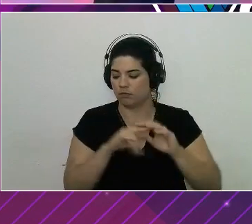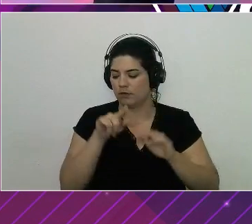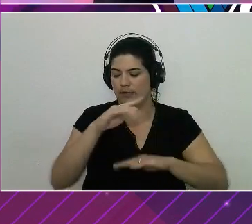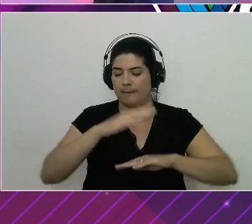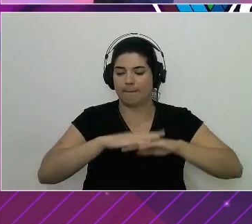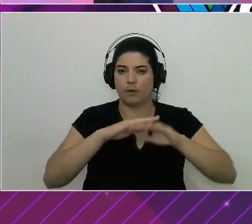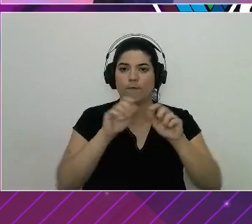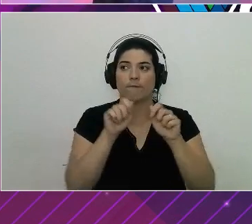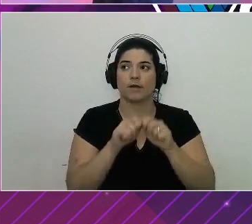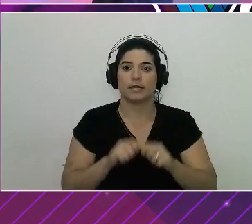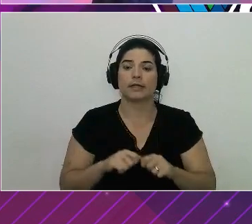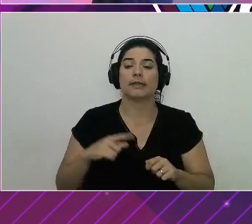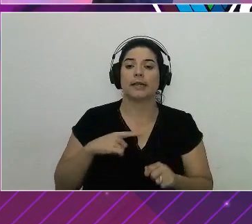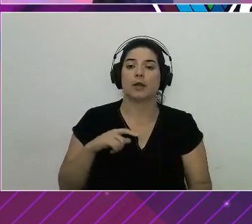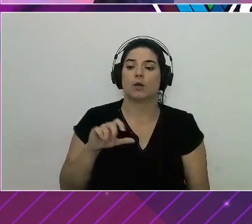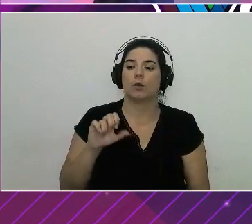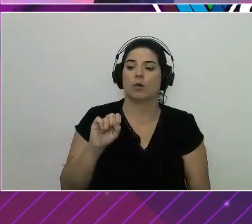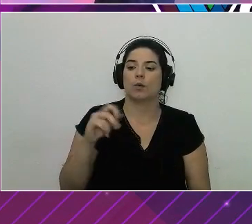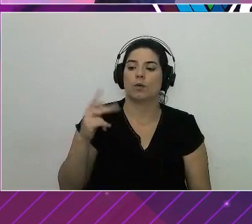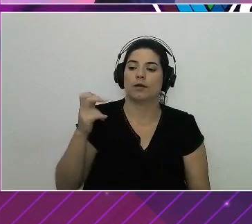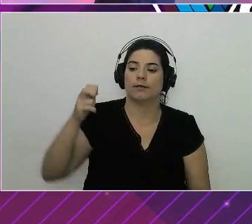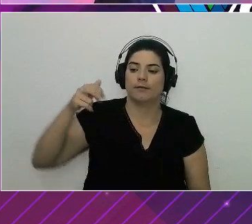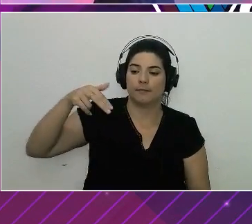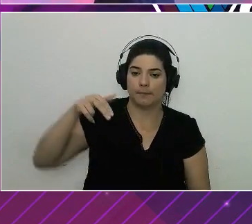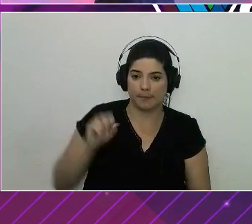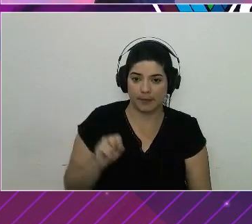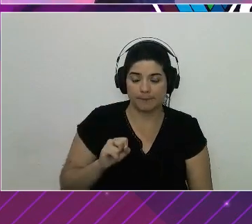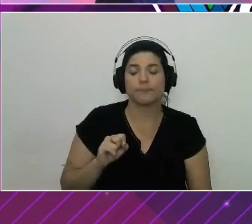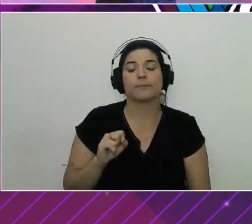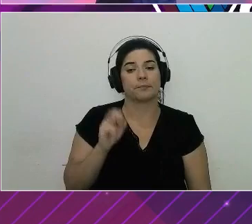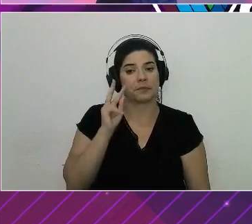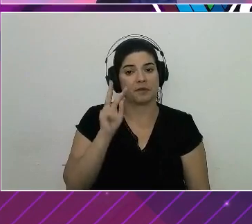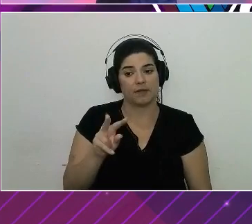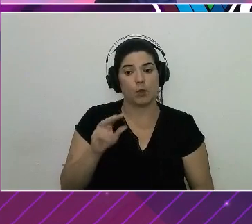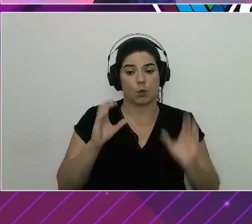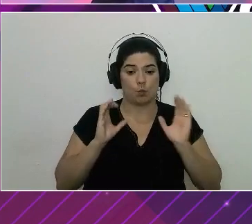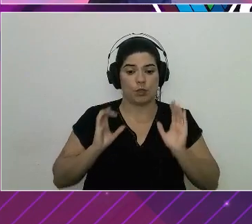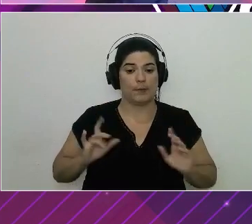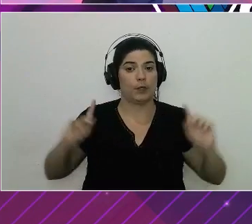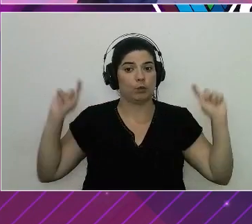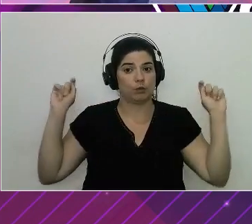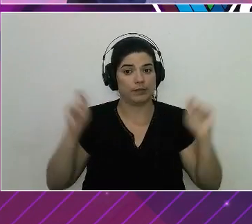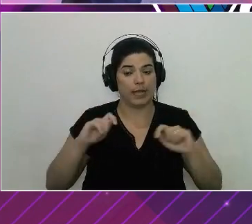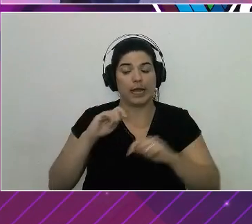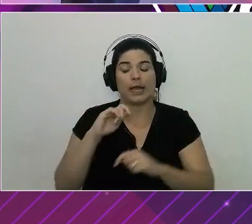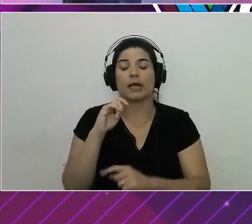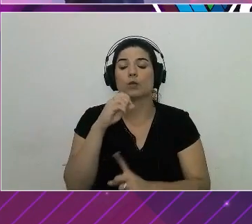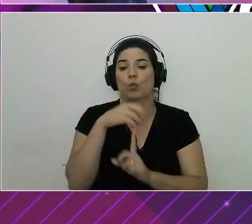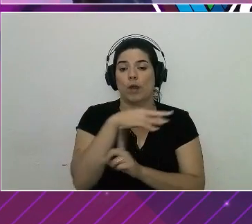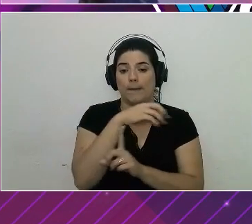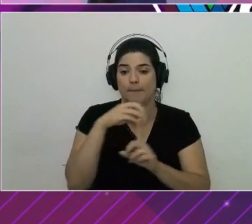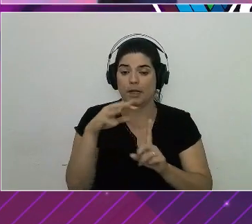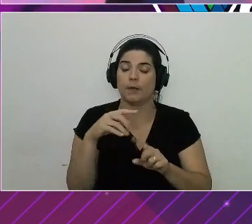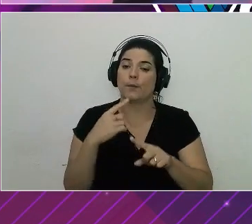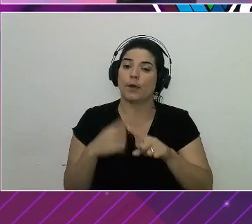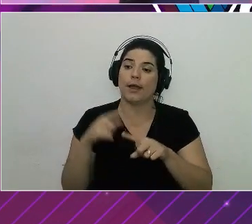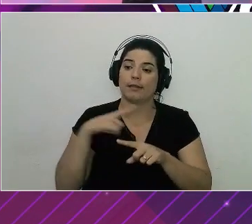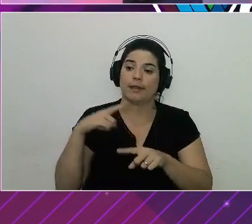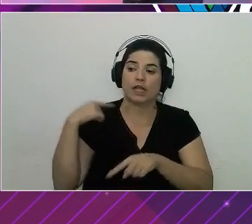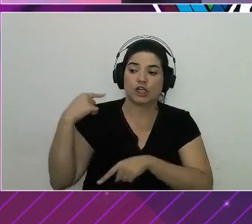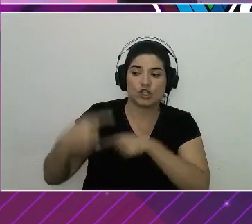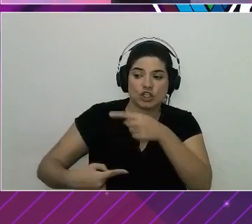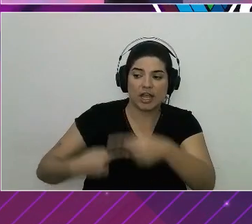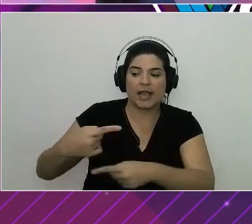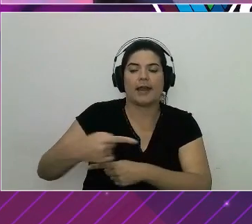spam, você acaba conseguindo verificar o comportamento da sua aplicação baseado nos spams que ela gera. Então, isso